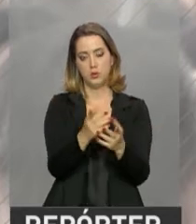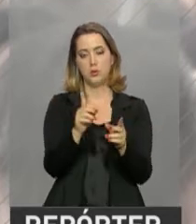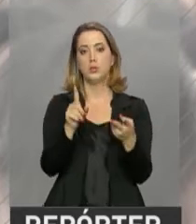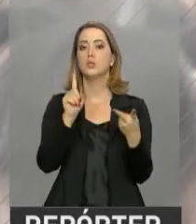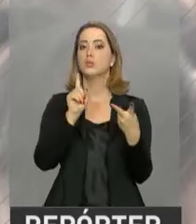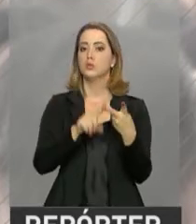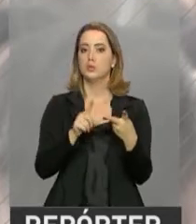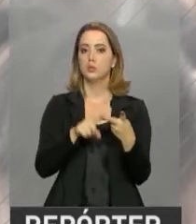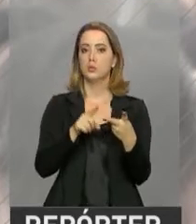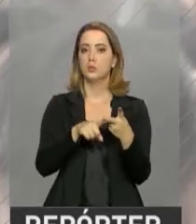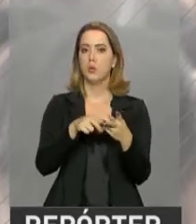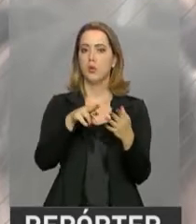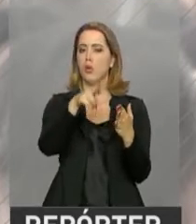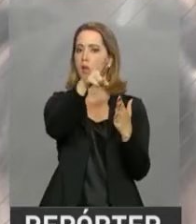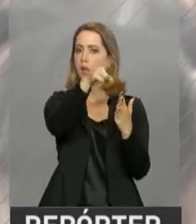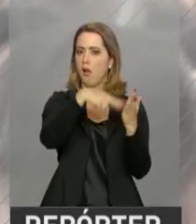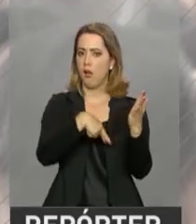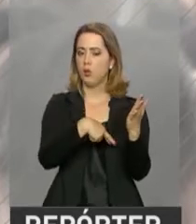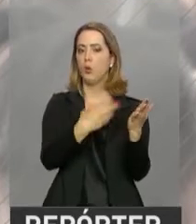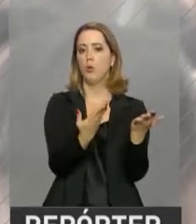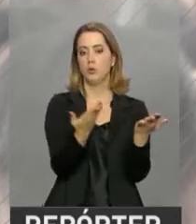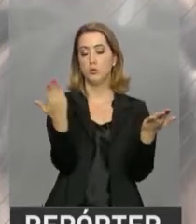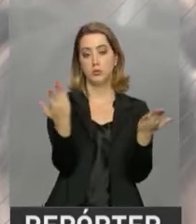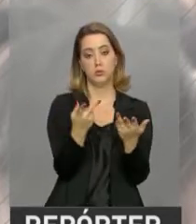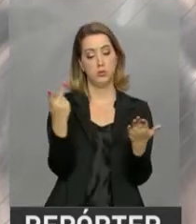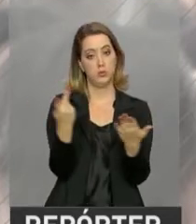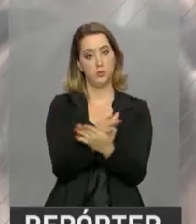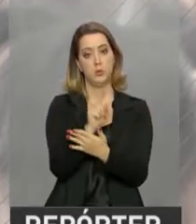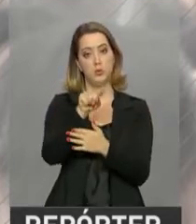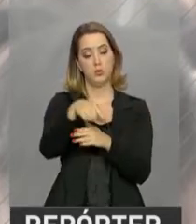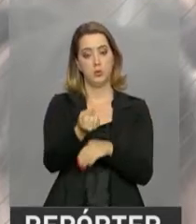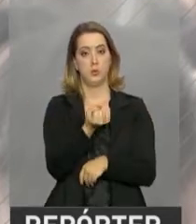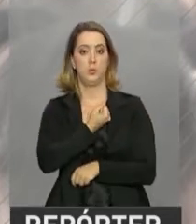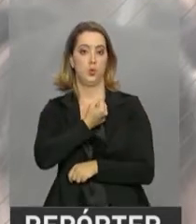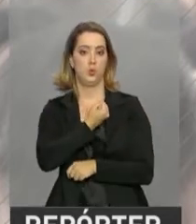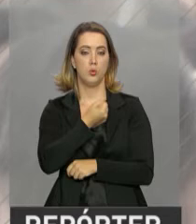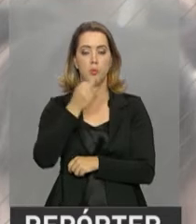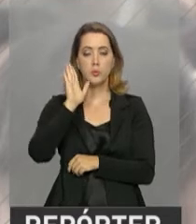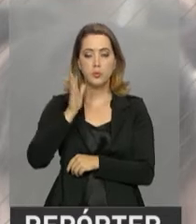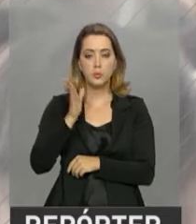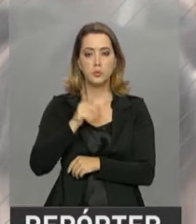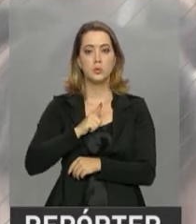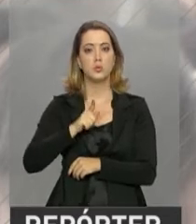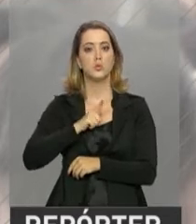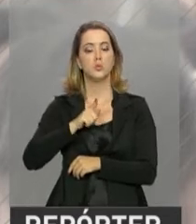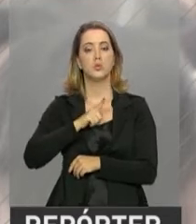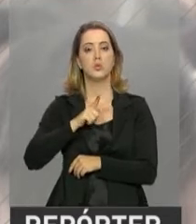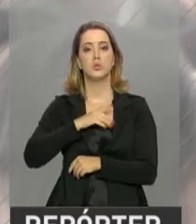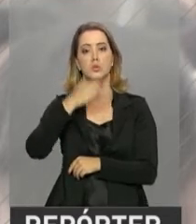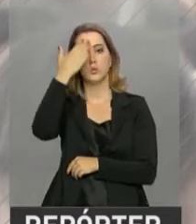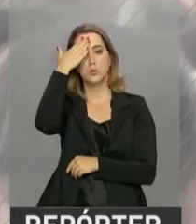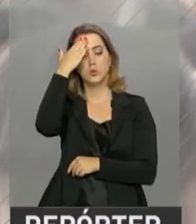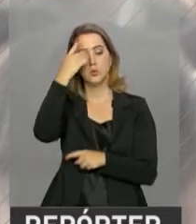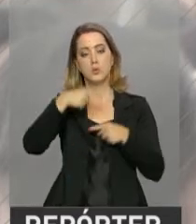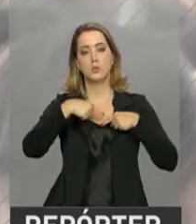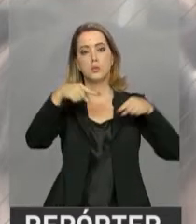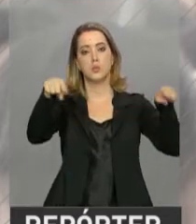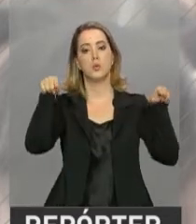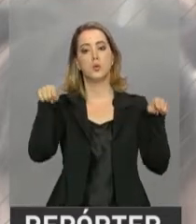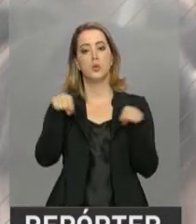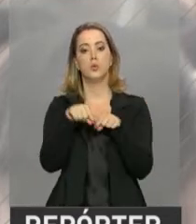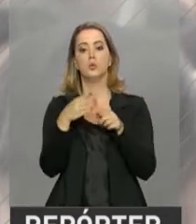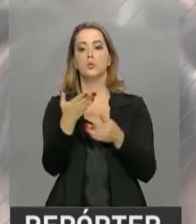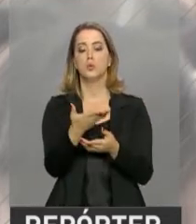ser por meio de relatórios que vão ser feitos a partir de dados que já existem nas ouvidorias públicas espalhadas pelo